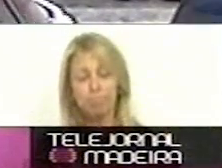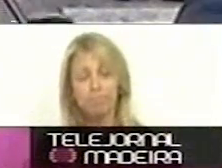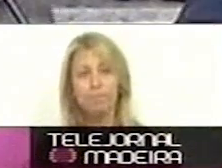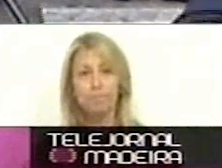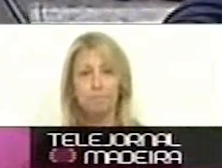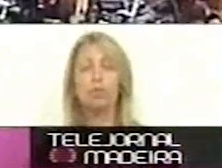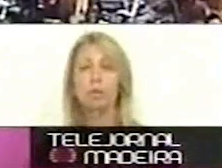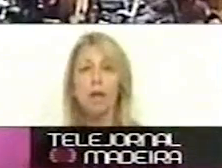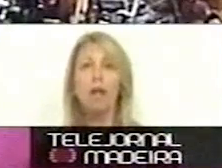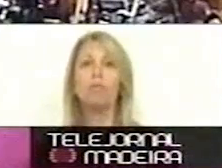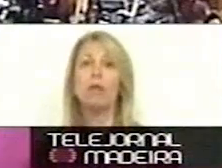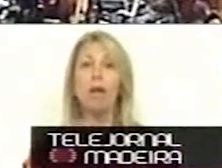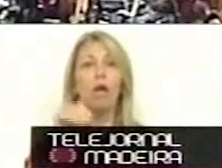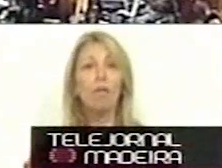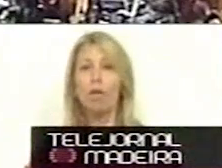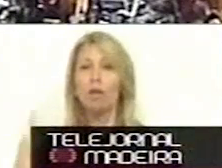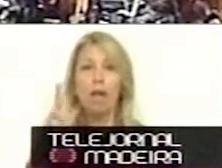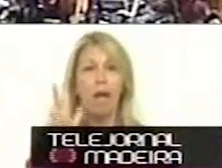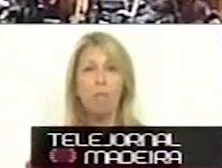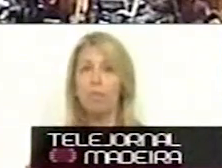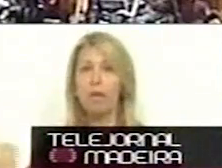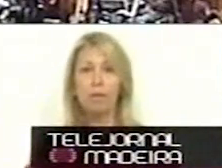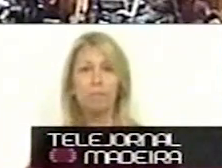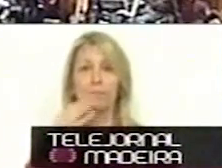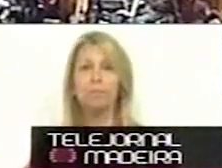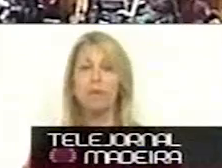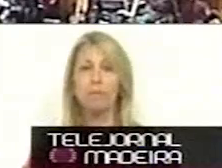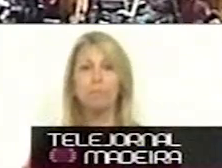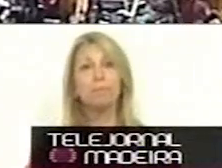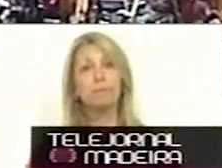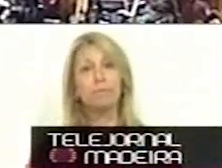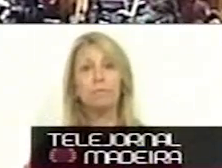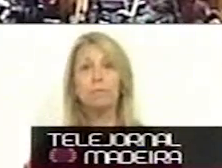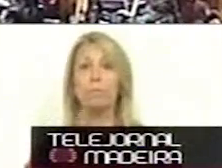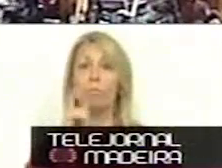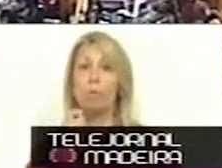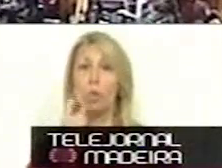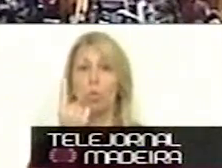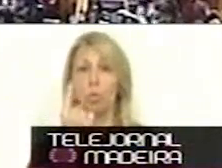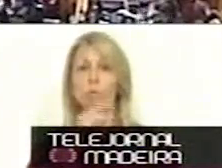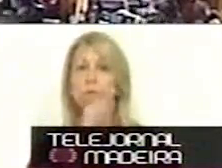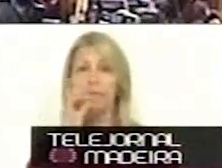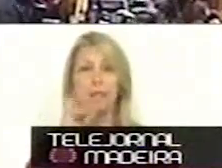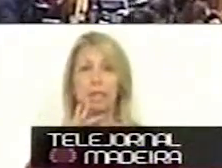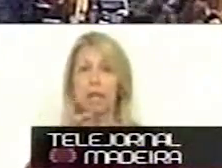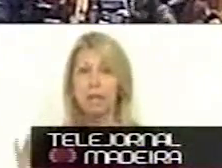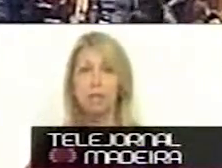12ª legislaturas. Obrigado. O voto foi aprovado por unanimidade. Vamos guardar um minuto de silêncio.